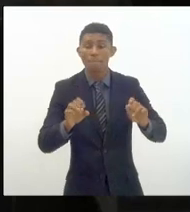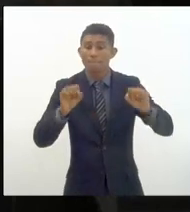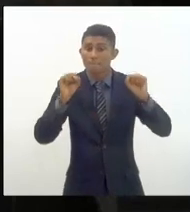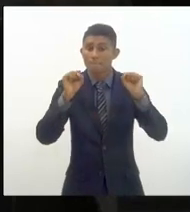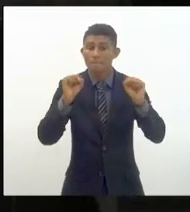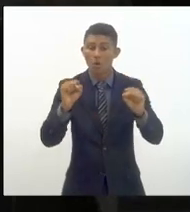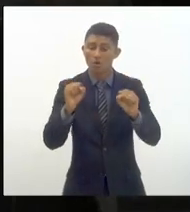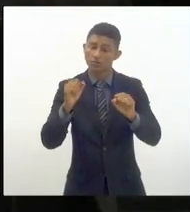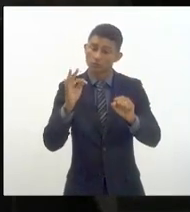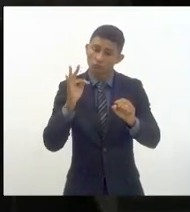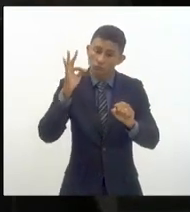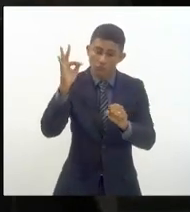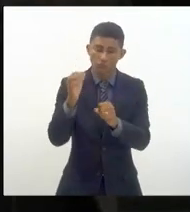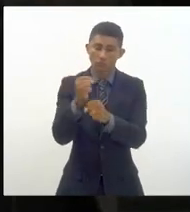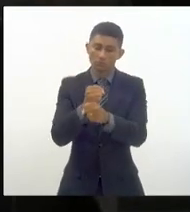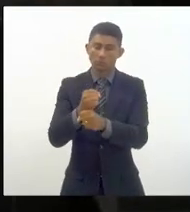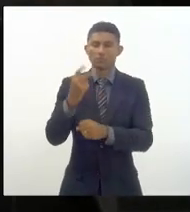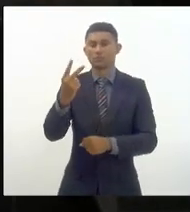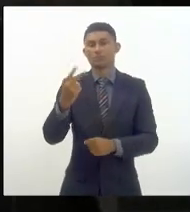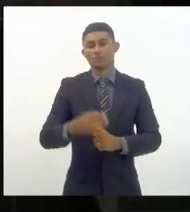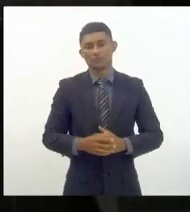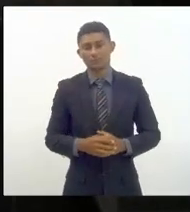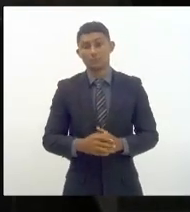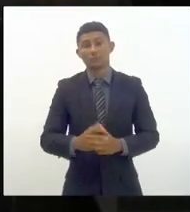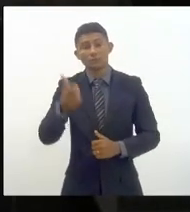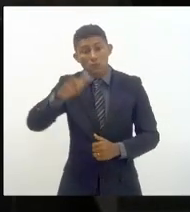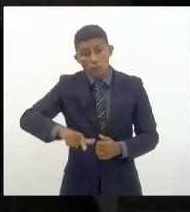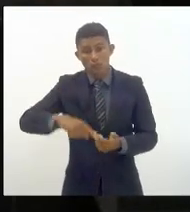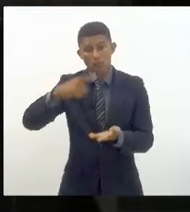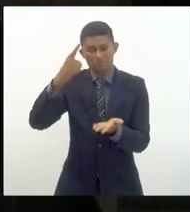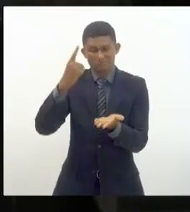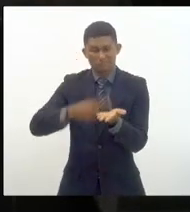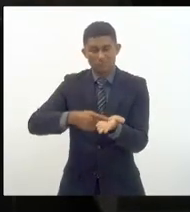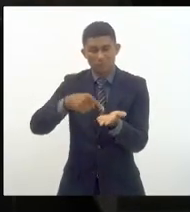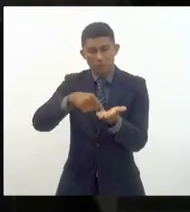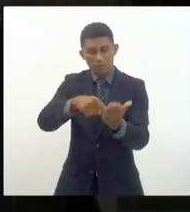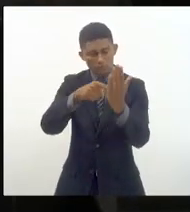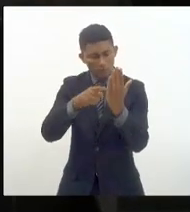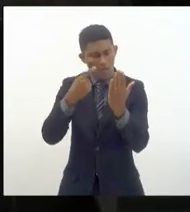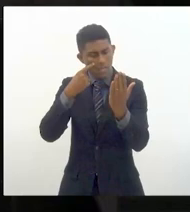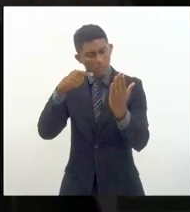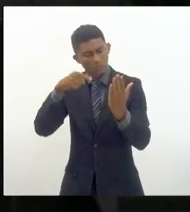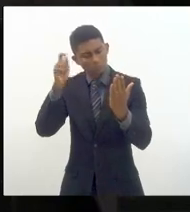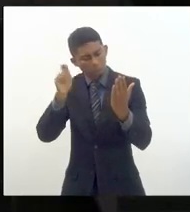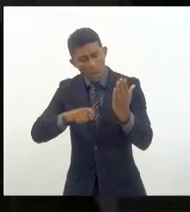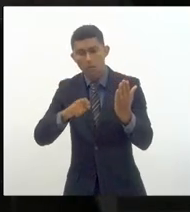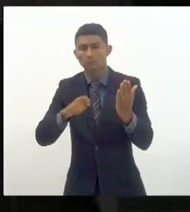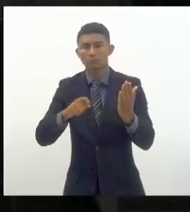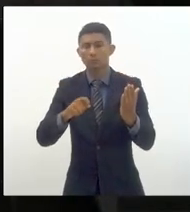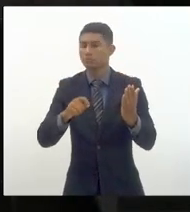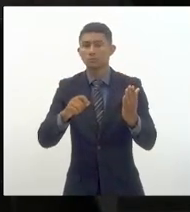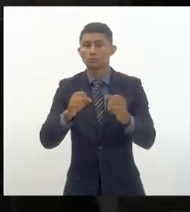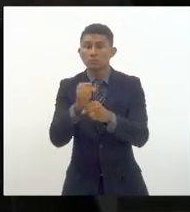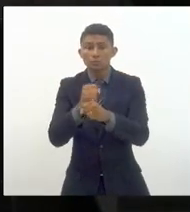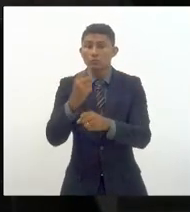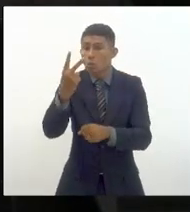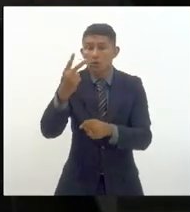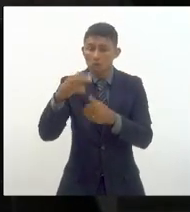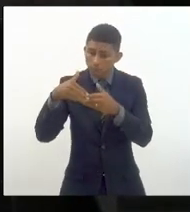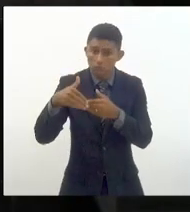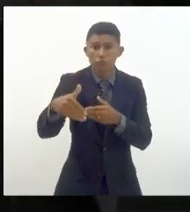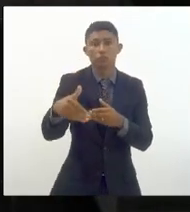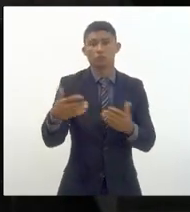daqui há dois anos quando tiver a revisão do plano quando tiver a revisão do plano de operação fiscal então assim não haverá